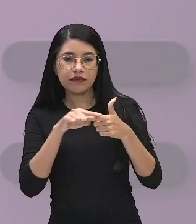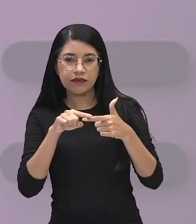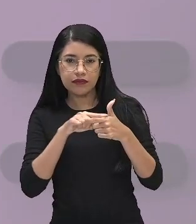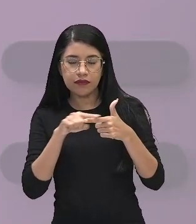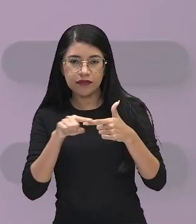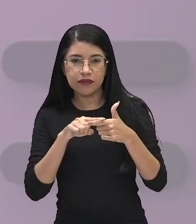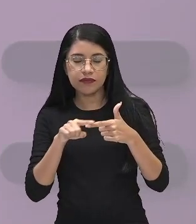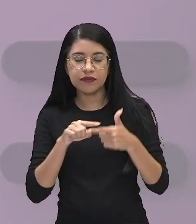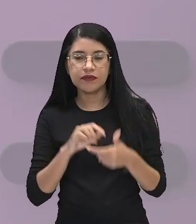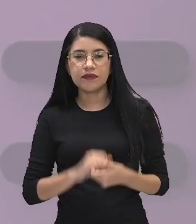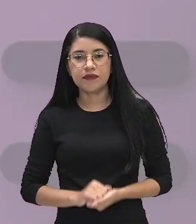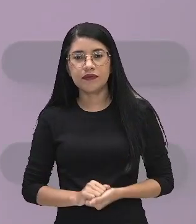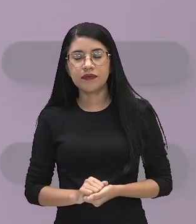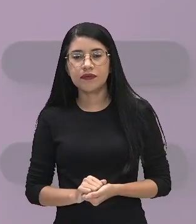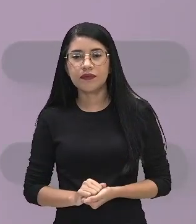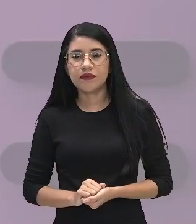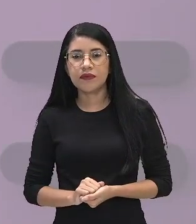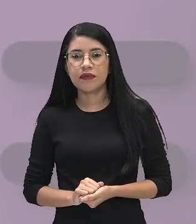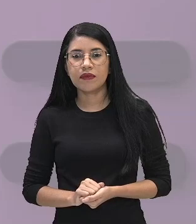trouxe aqui